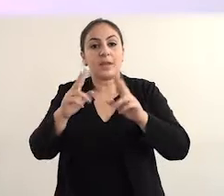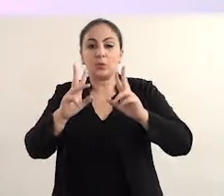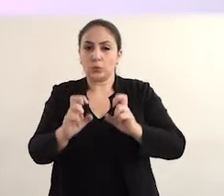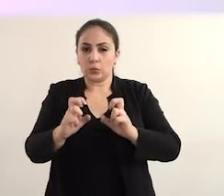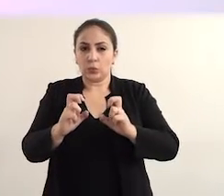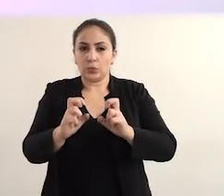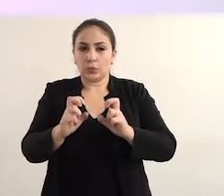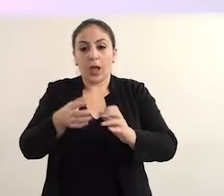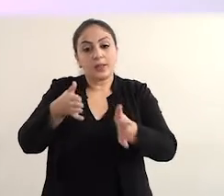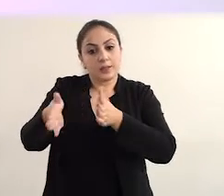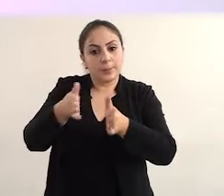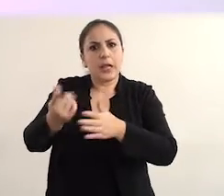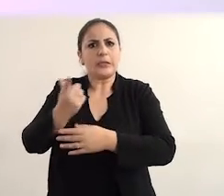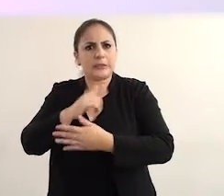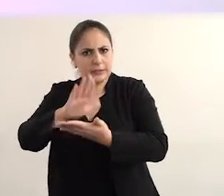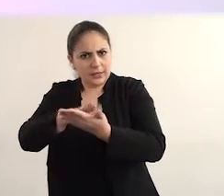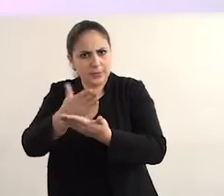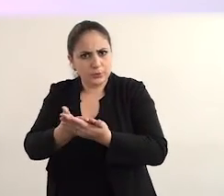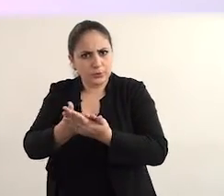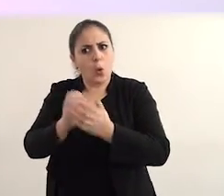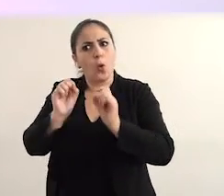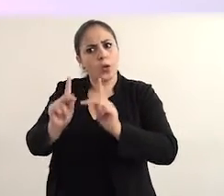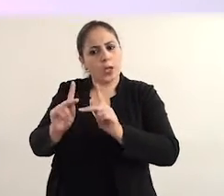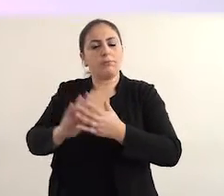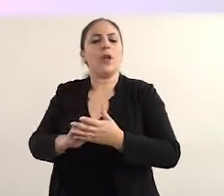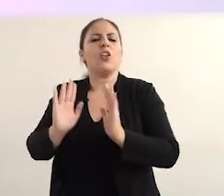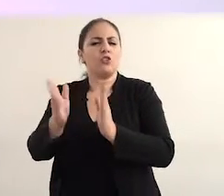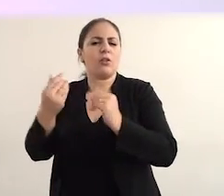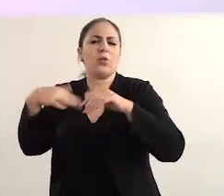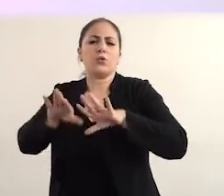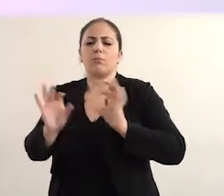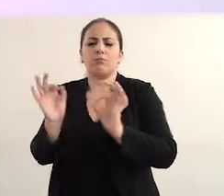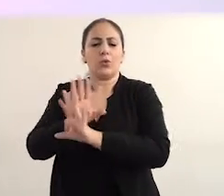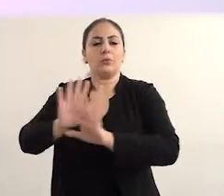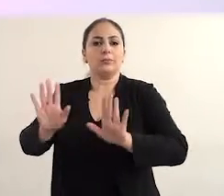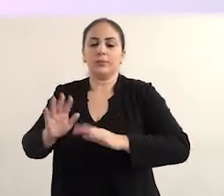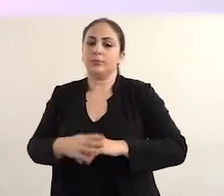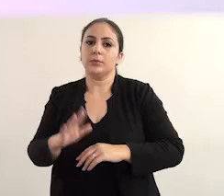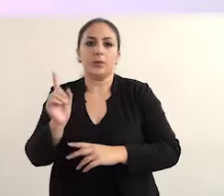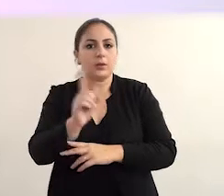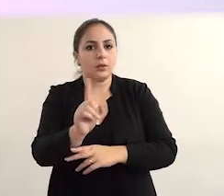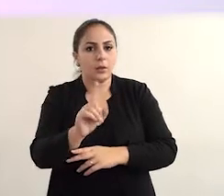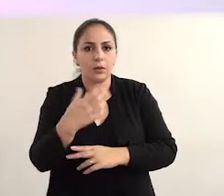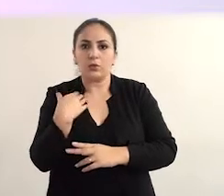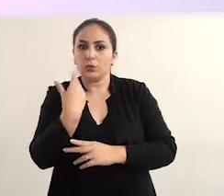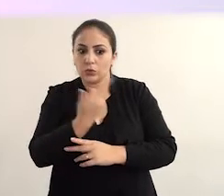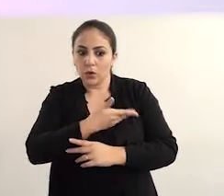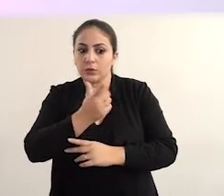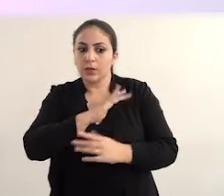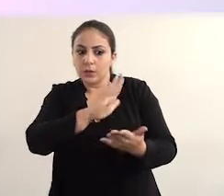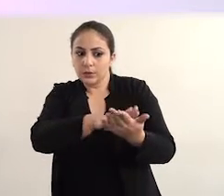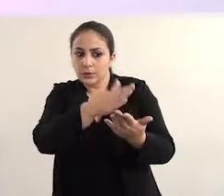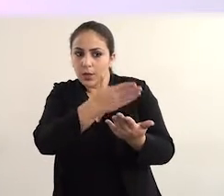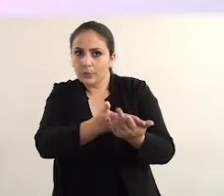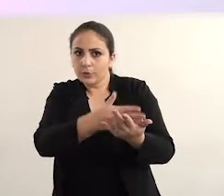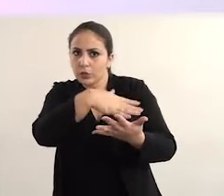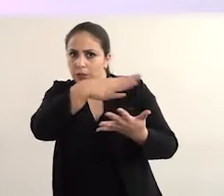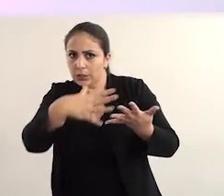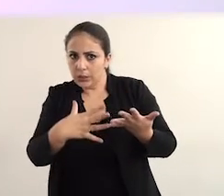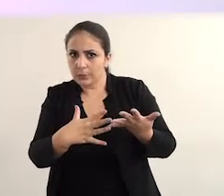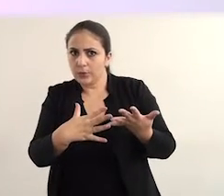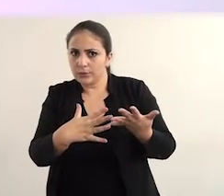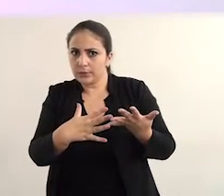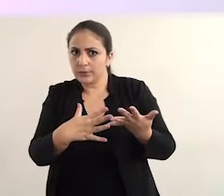acessibilidade. Então, tem o intérprete, ponto, está sendo incluído. Não, a gente tem o intérprete de Libras, ele está